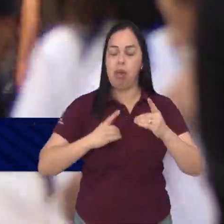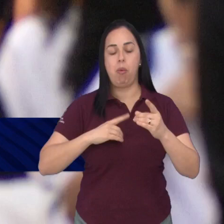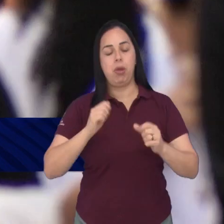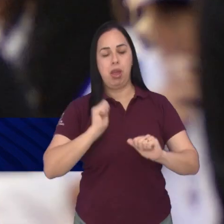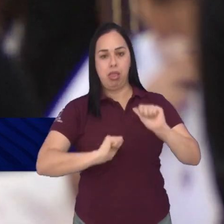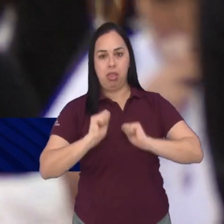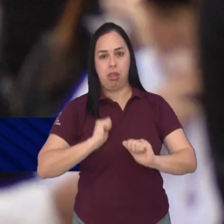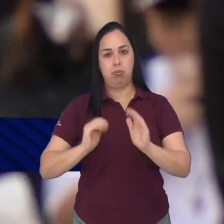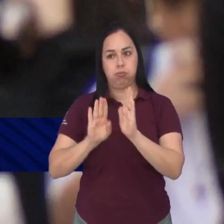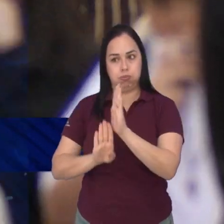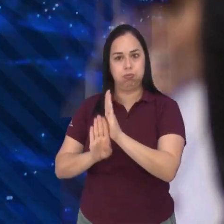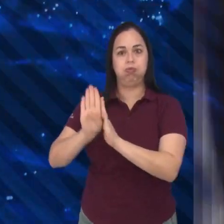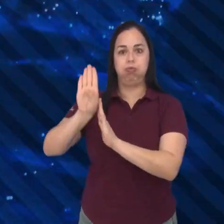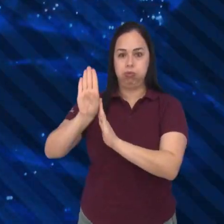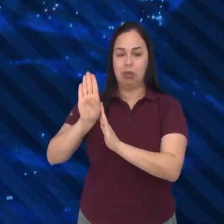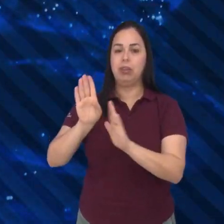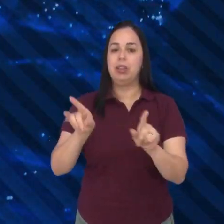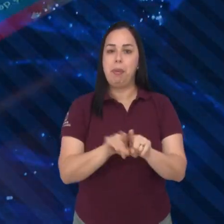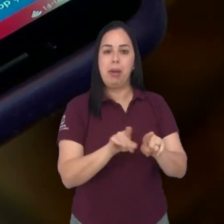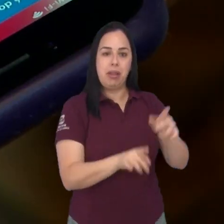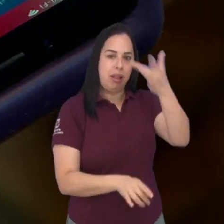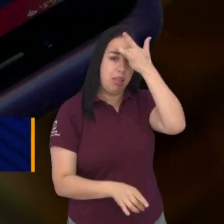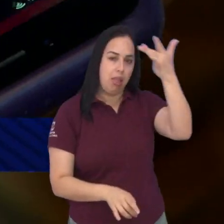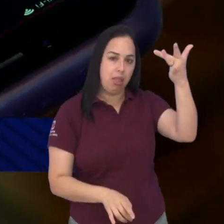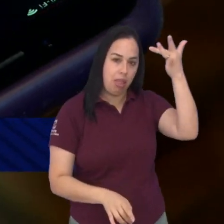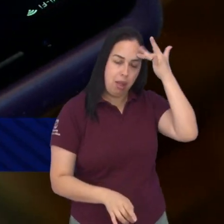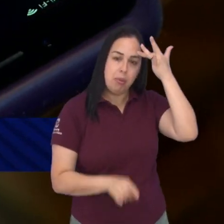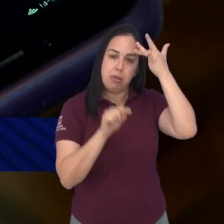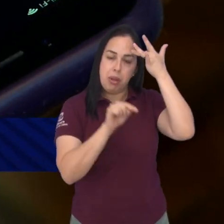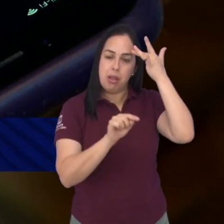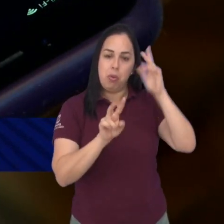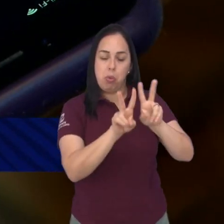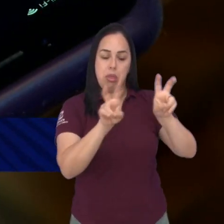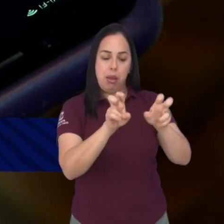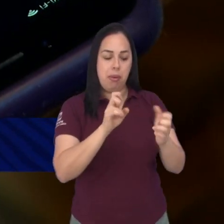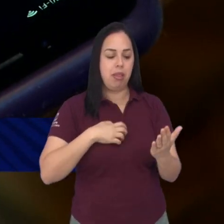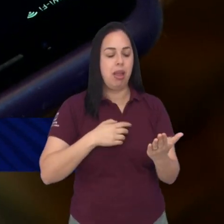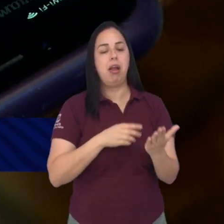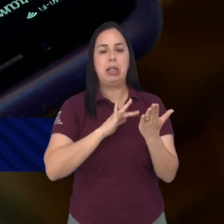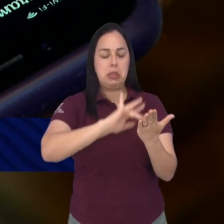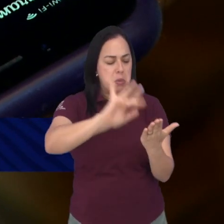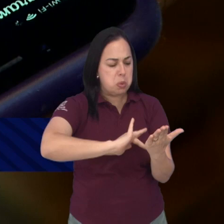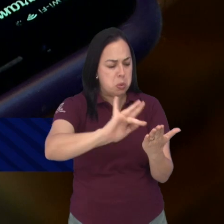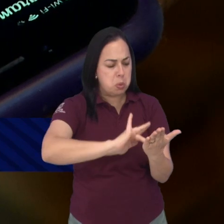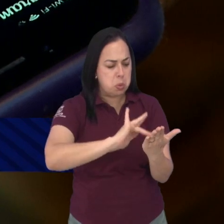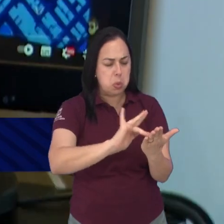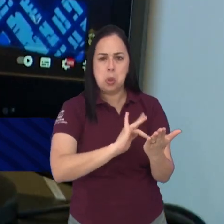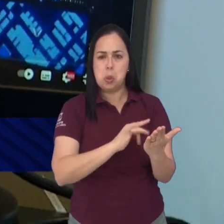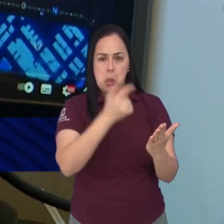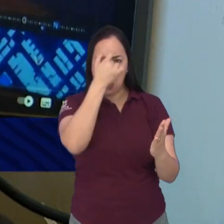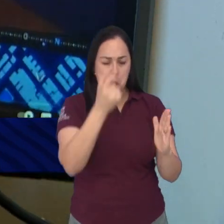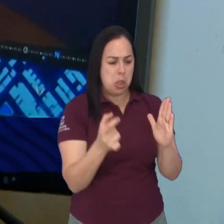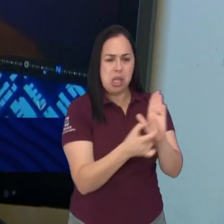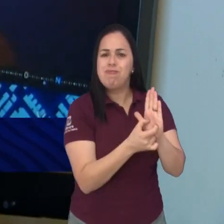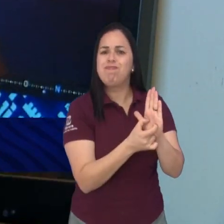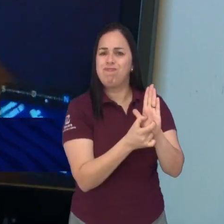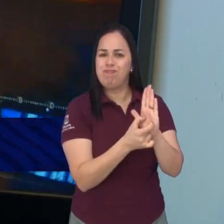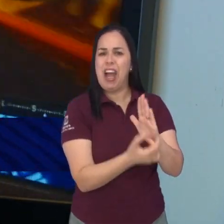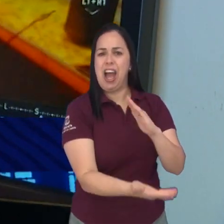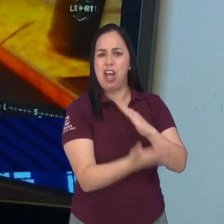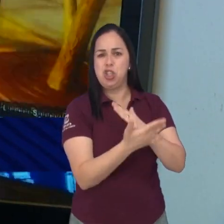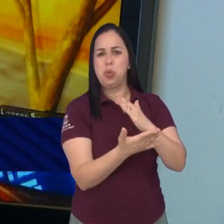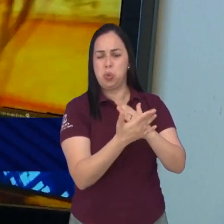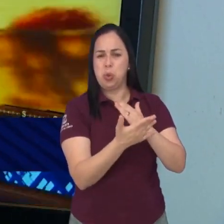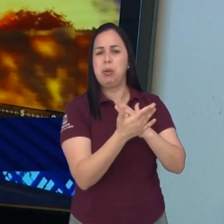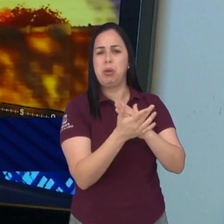casos de depressão e ansiedade. Ainda no tema da saúde mental, o uso excessivo de aplicativos e a dependência da inteligência